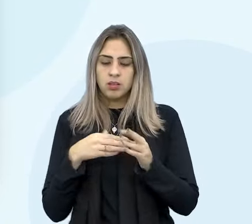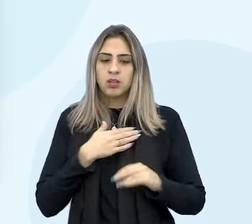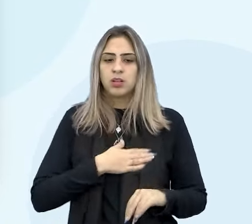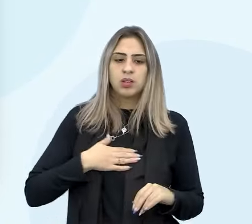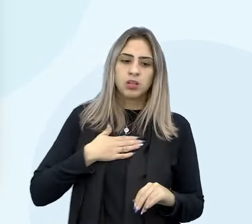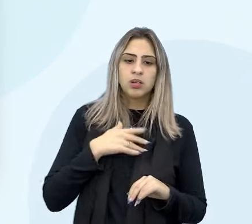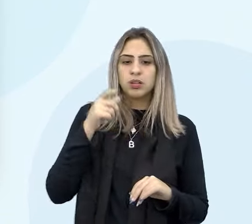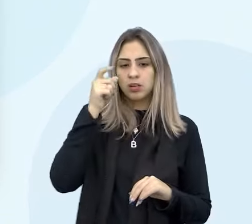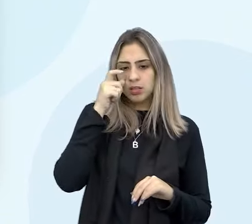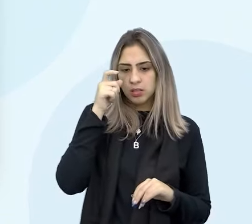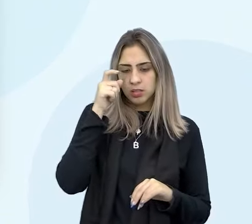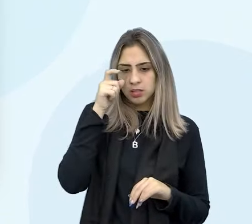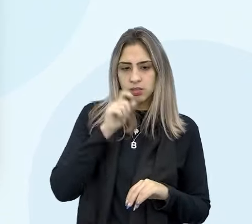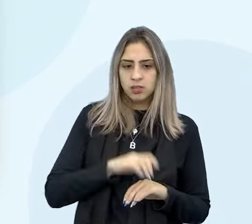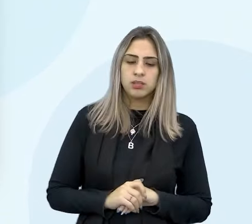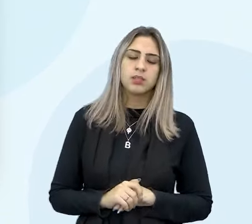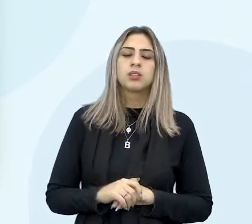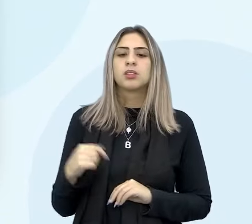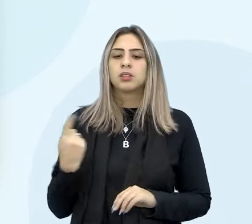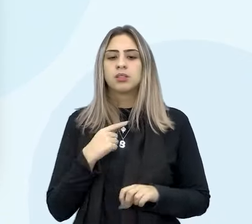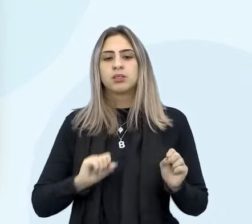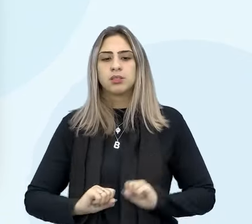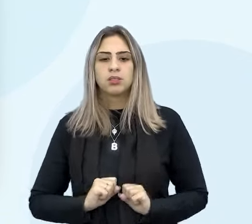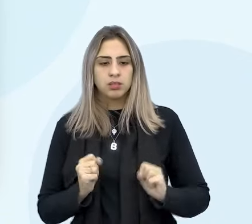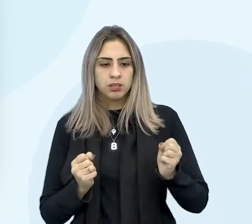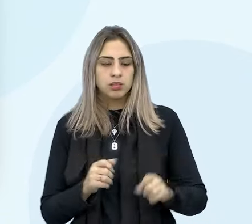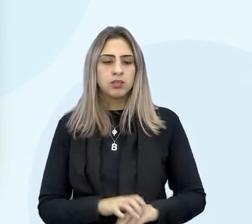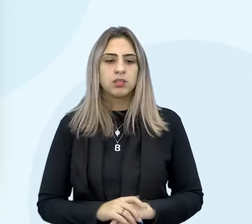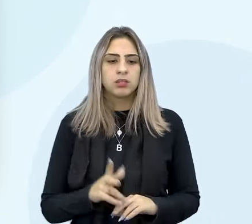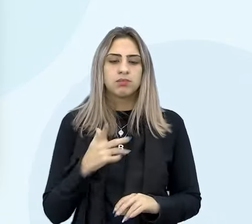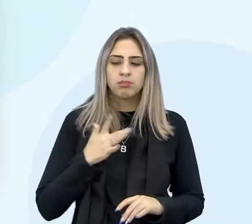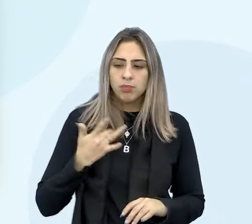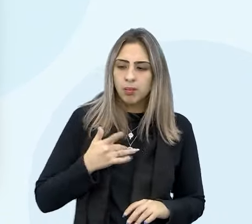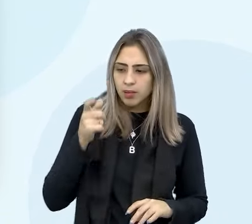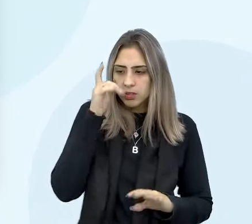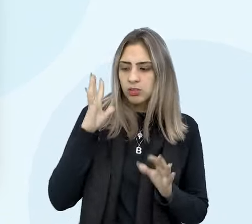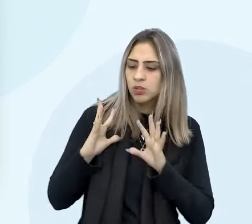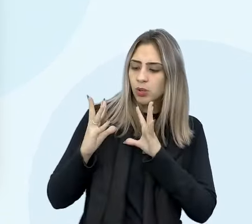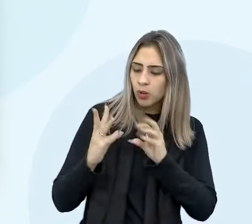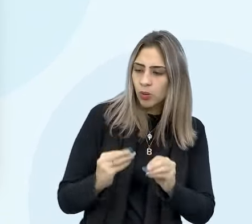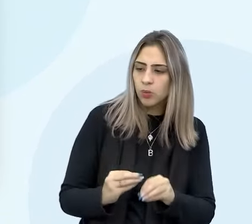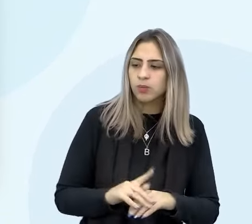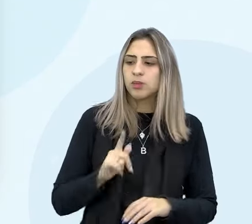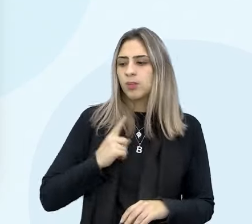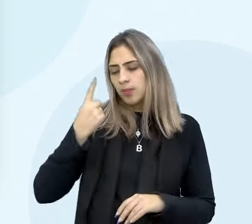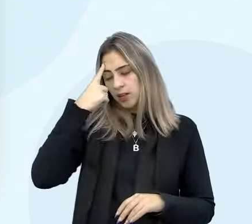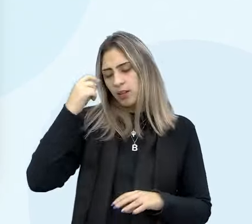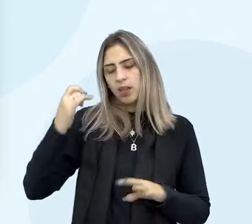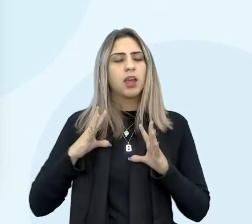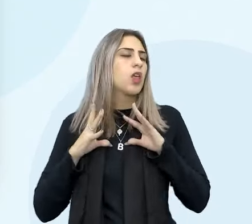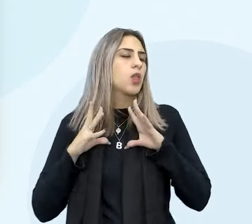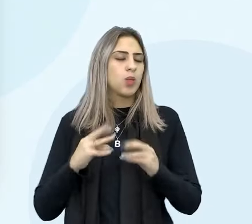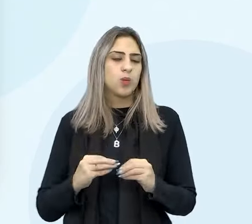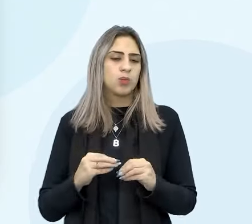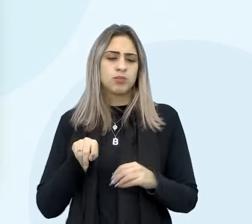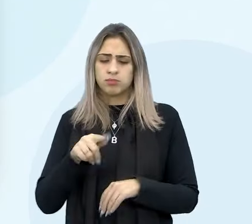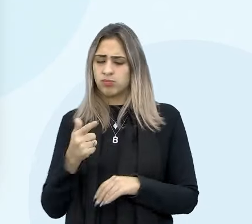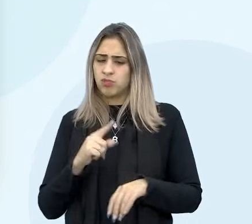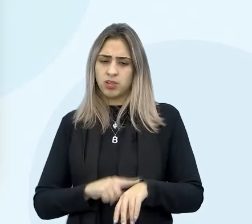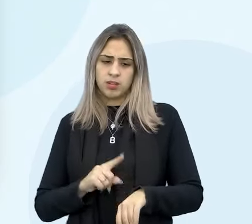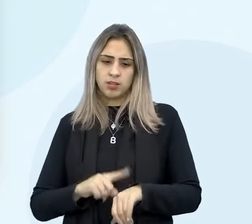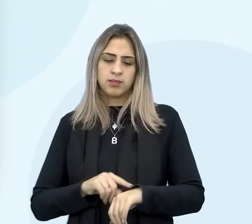gostariam de assistir, mas a gente reforça aqui, né? Eu acho que vale super a pena assistir todos. Para ter uma ideia geral, Sim. Mas se vocês não tiverem